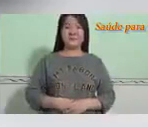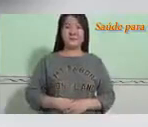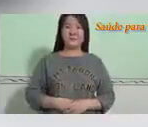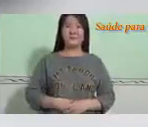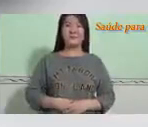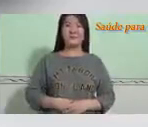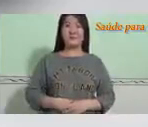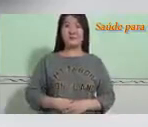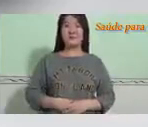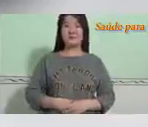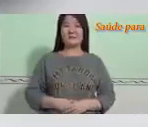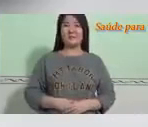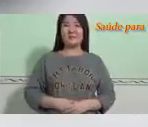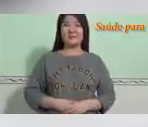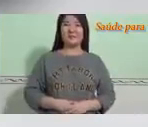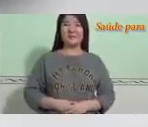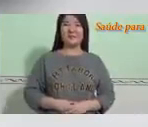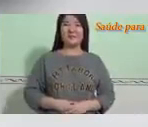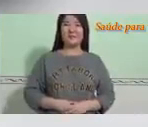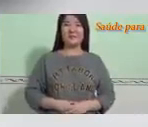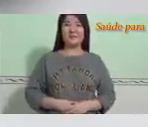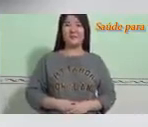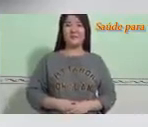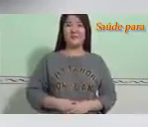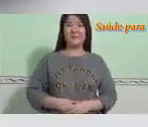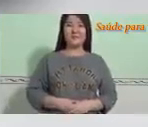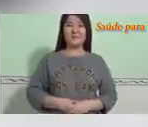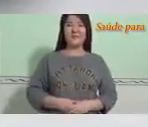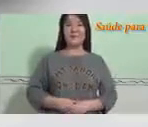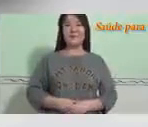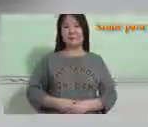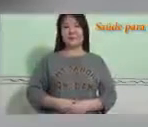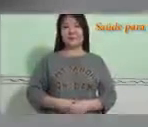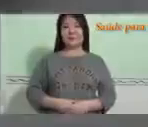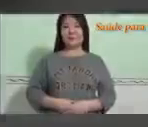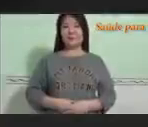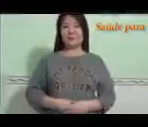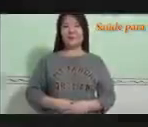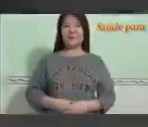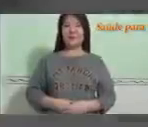Veja todos os sintomas da costocondrite. O que fazer? 2 pontos.